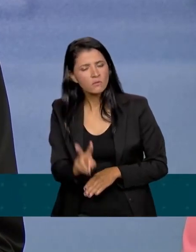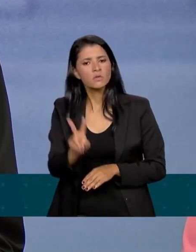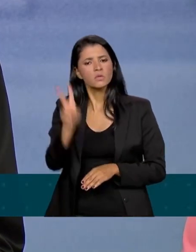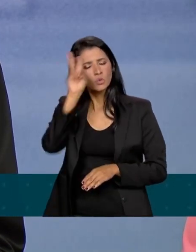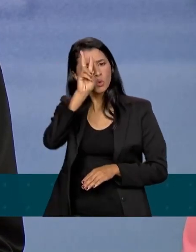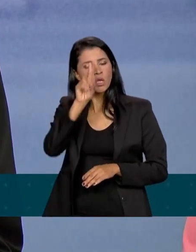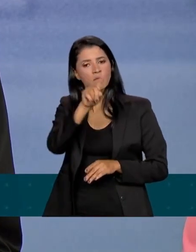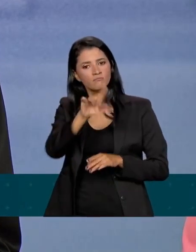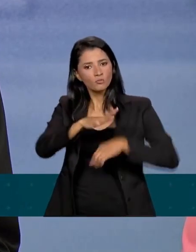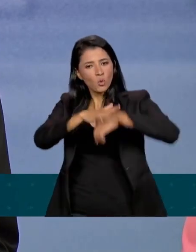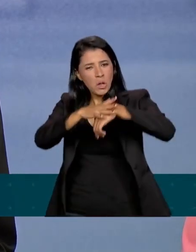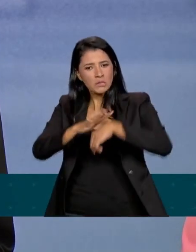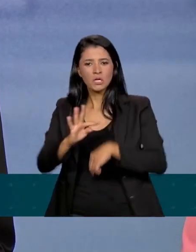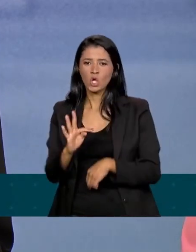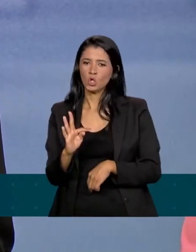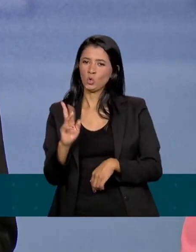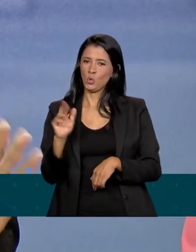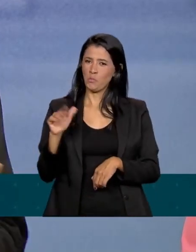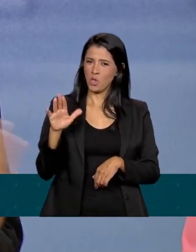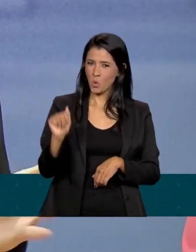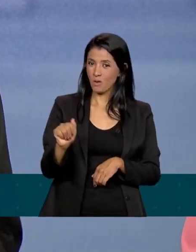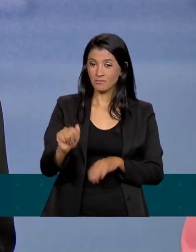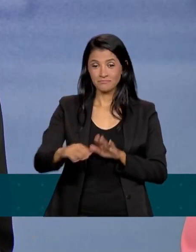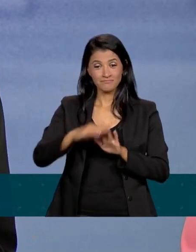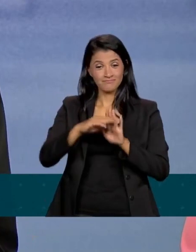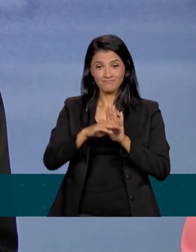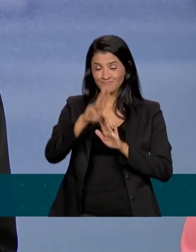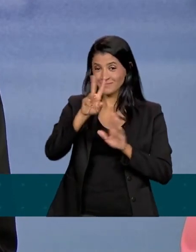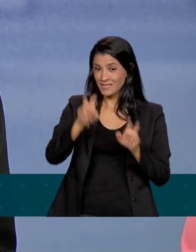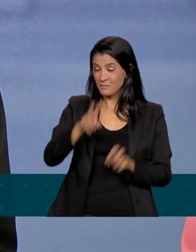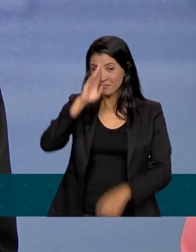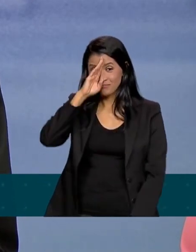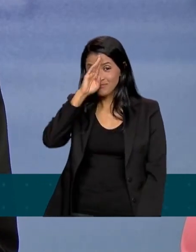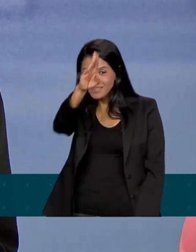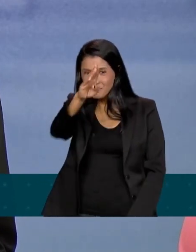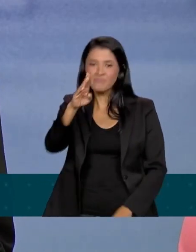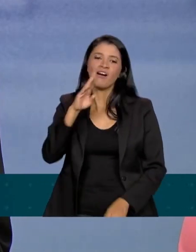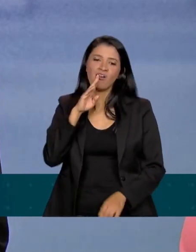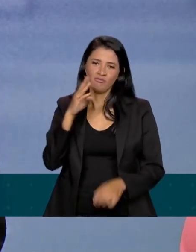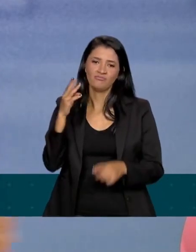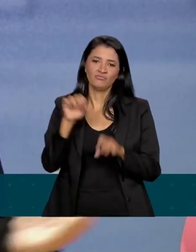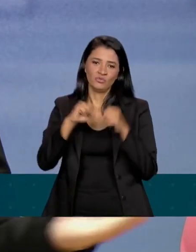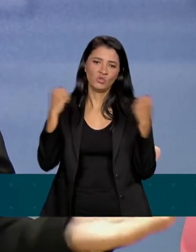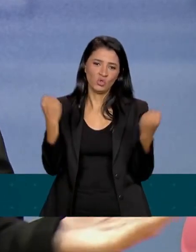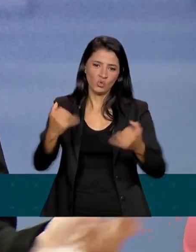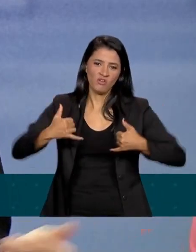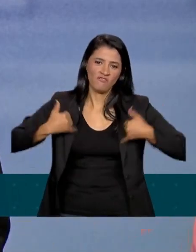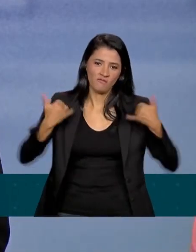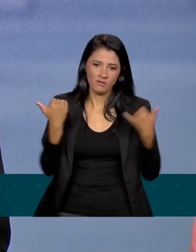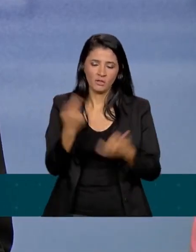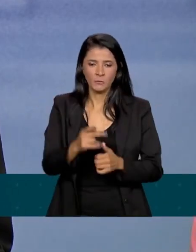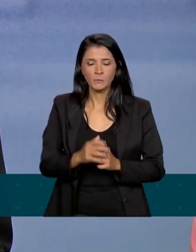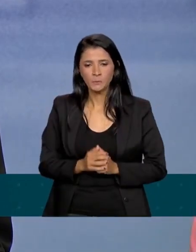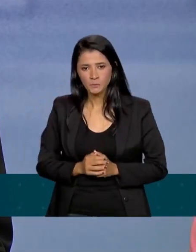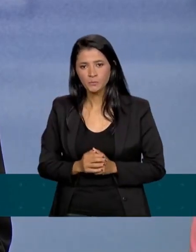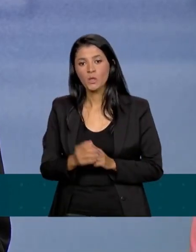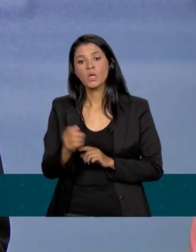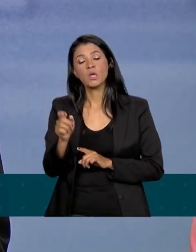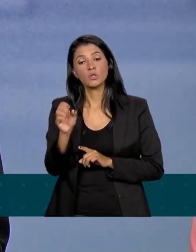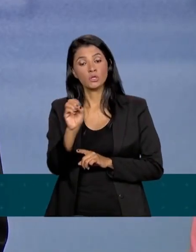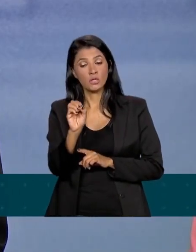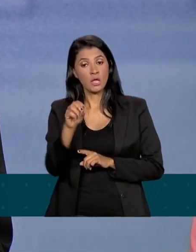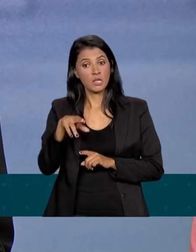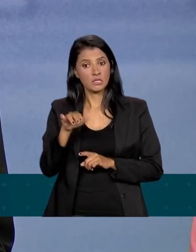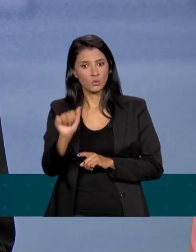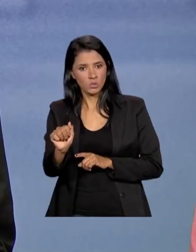a agenda principal de um evento paralelo das Nações Unidas. Nós conversamos há 2 semanas com a ministra e